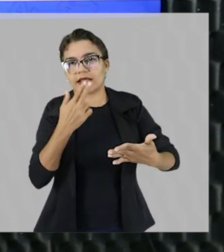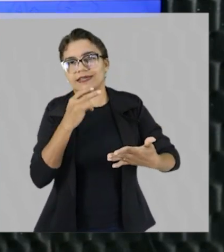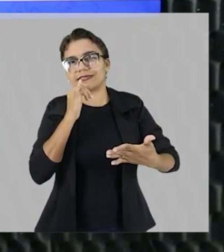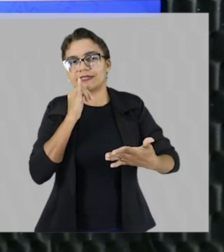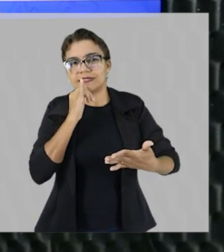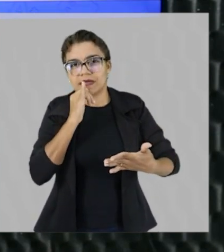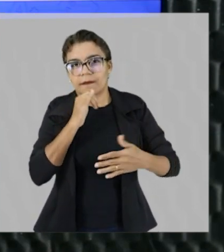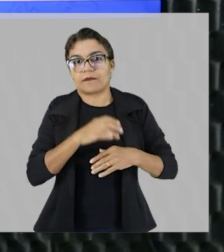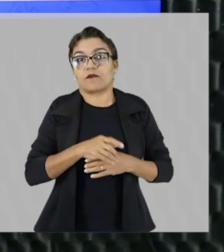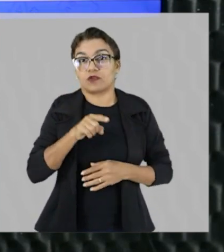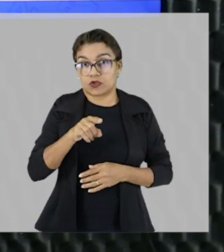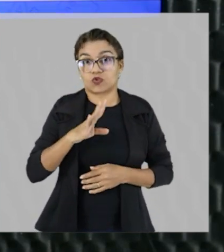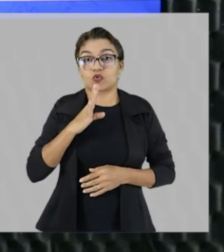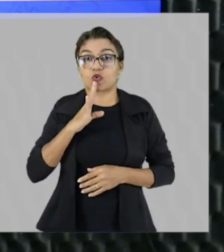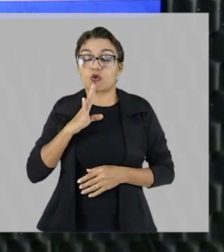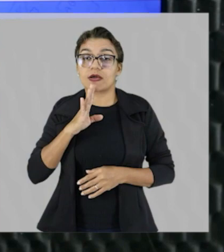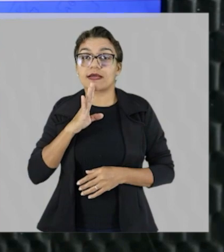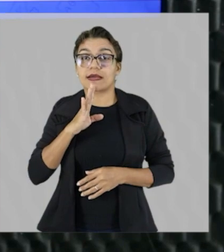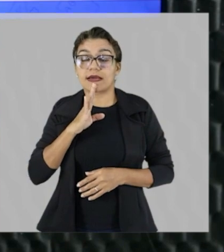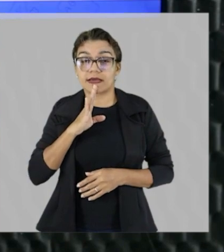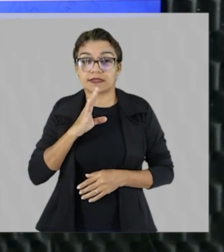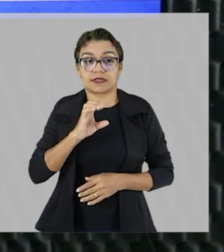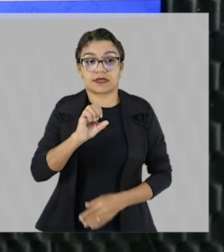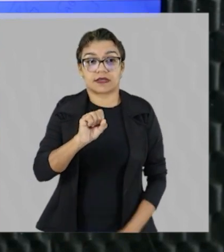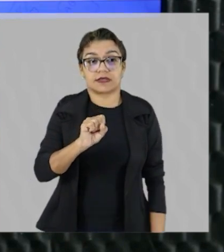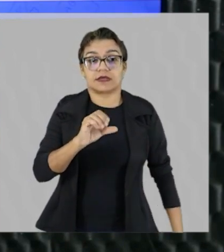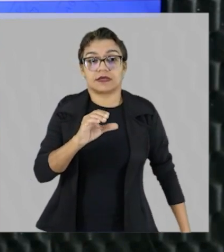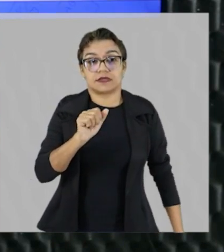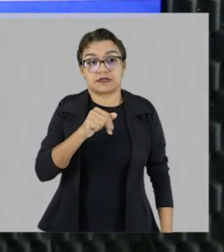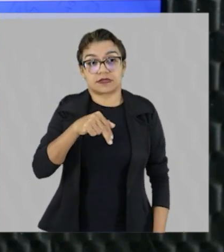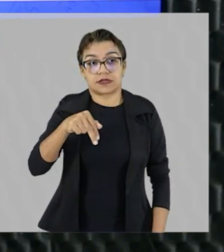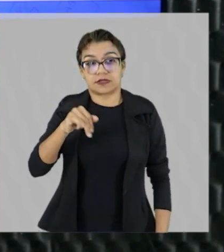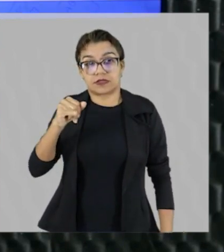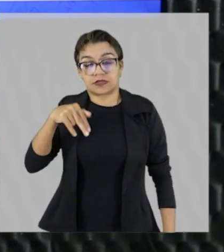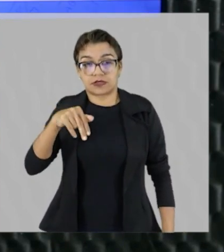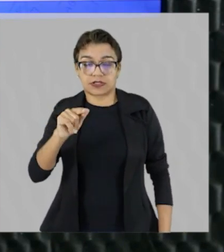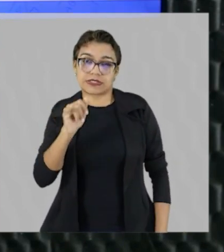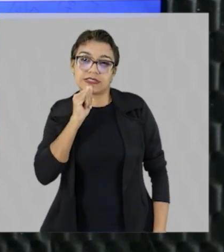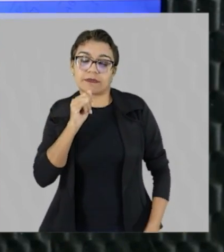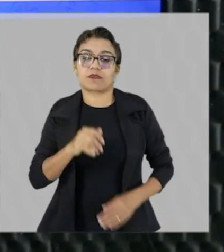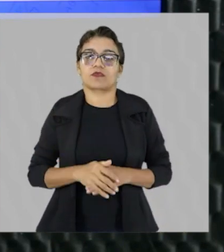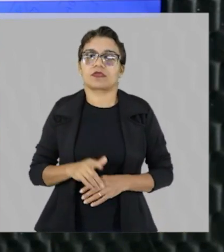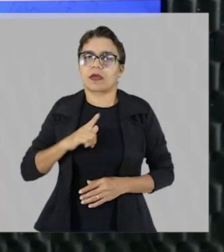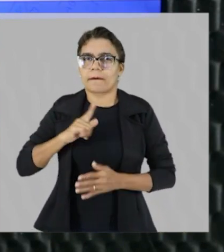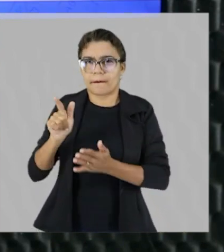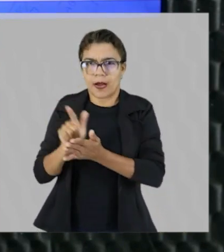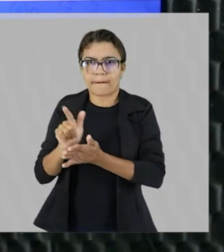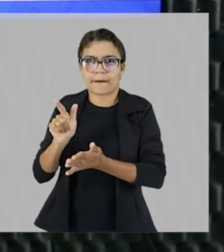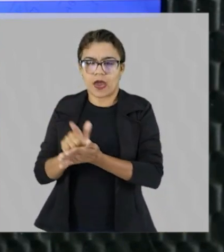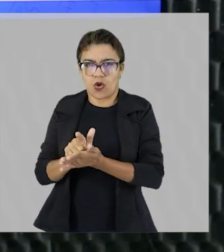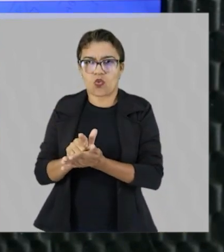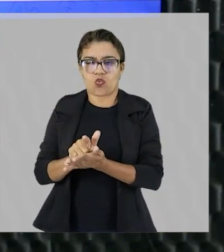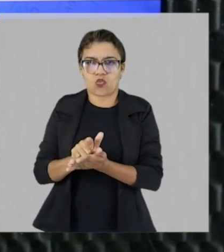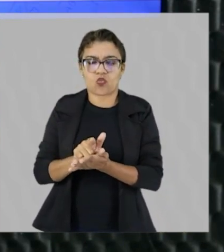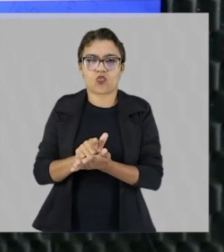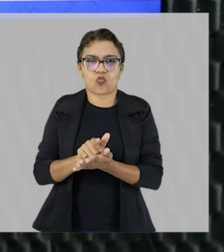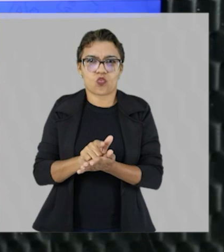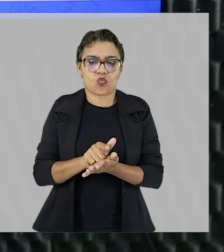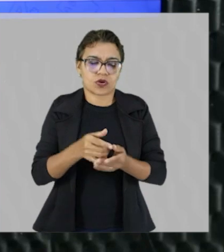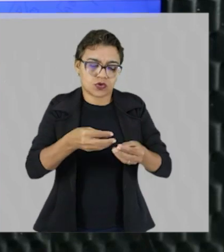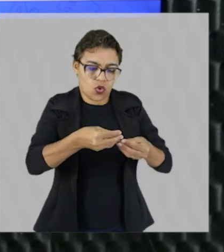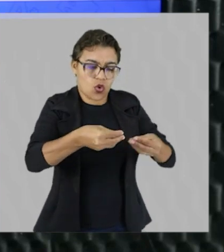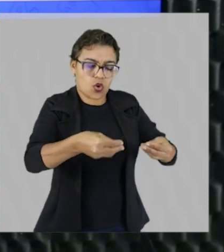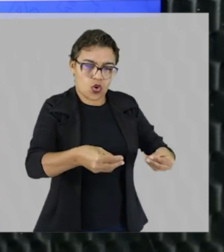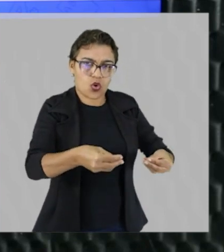um scanner com certeza, tá? Vocês colocam uma folha para fazer uma cópia e aí